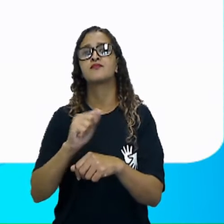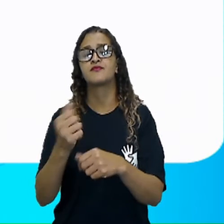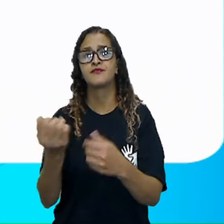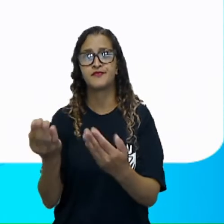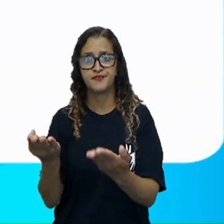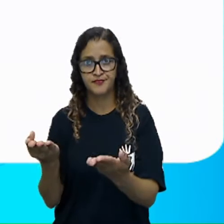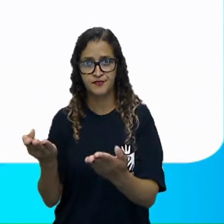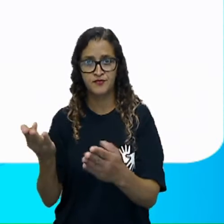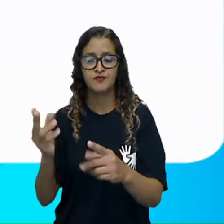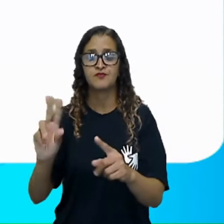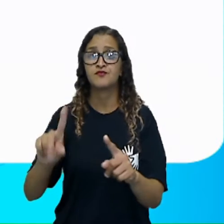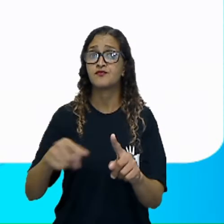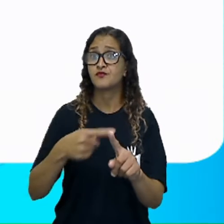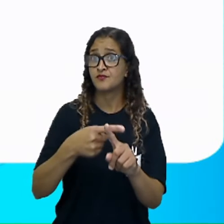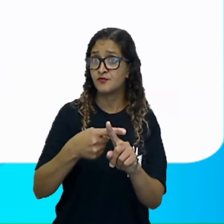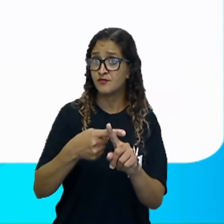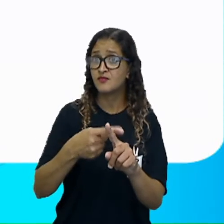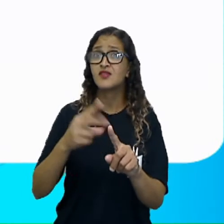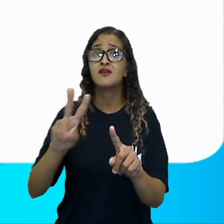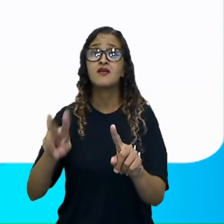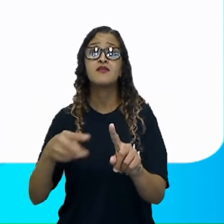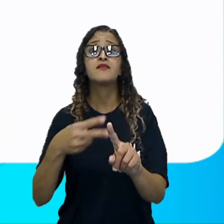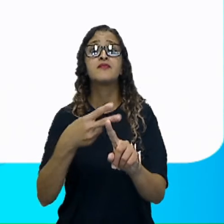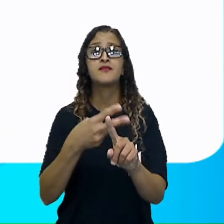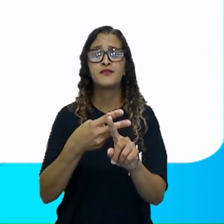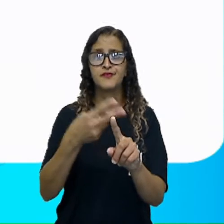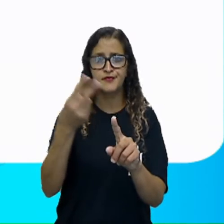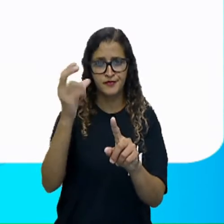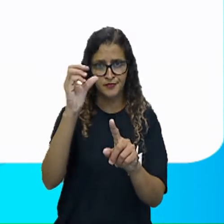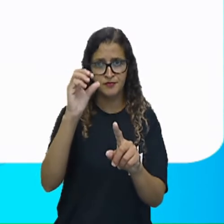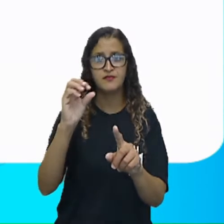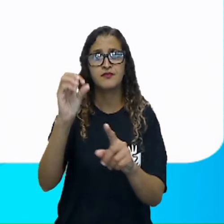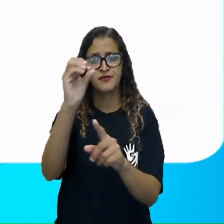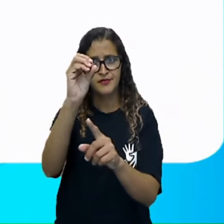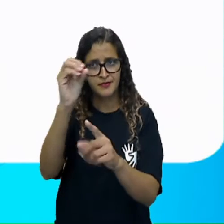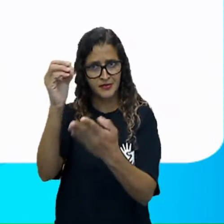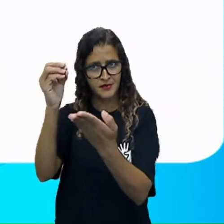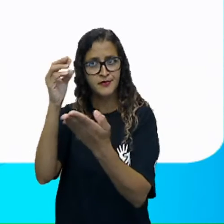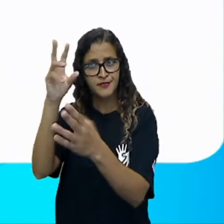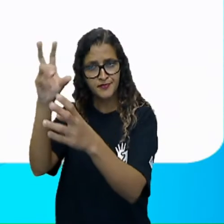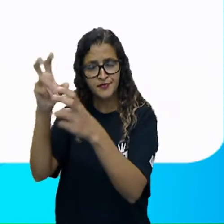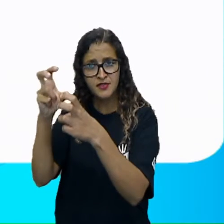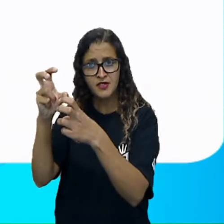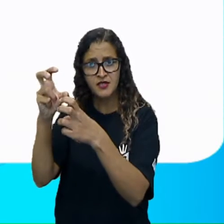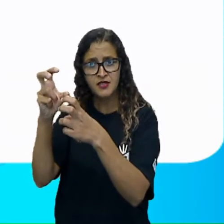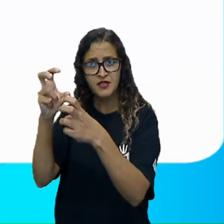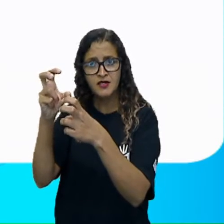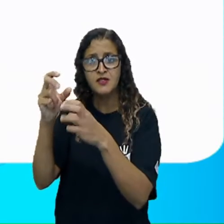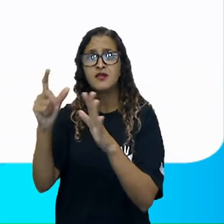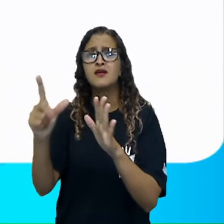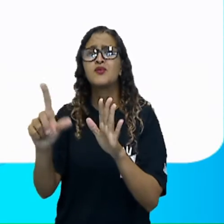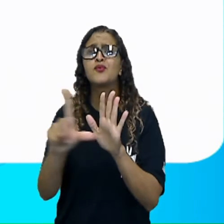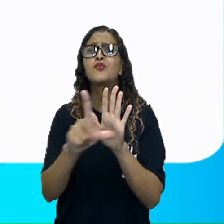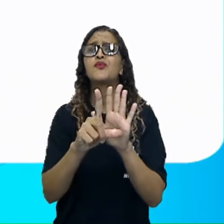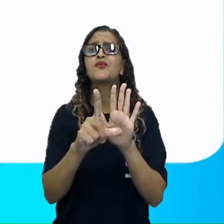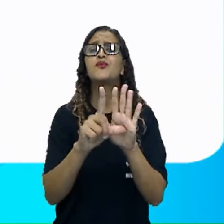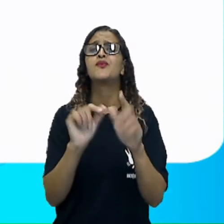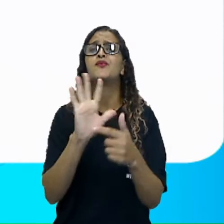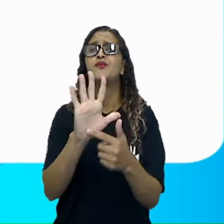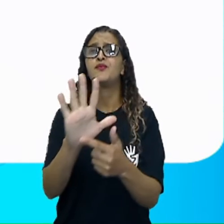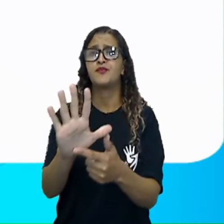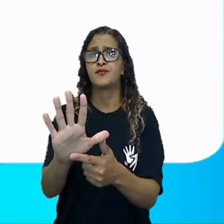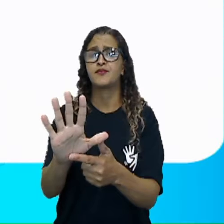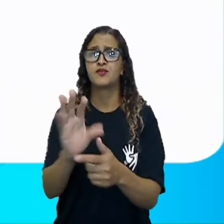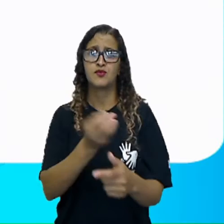o dobro e o triplo, né, que eu falei anteriormente. Quando indica leis e decretos,